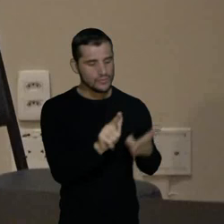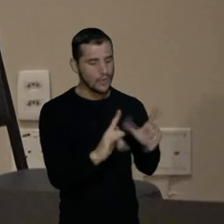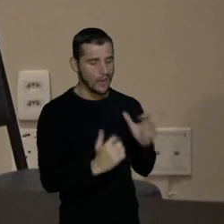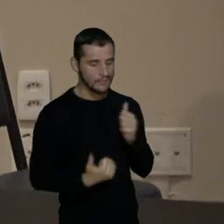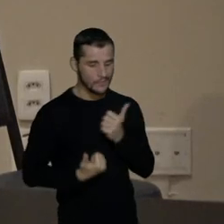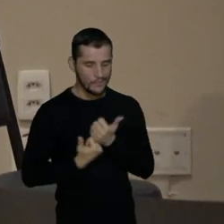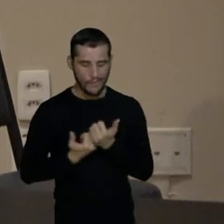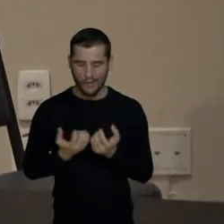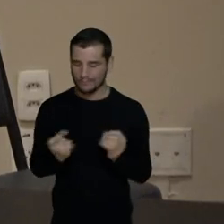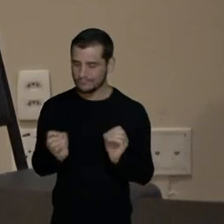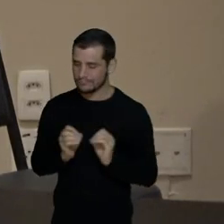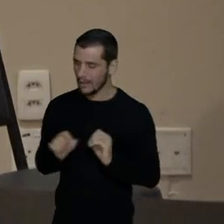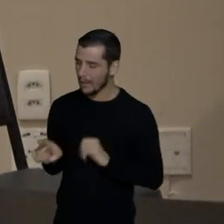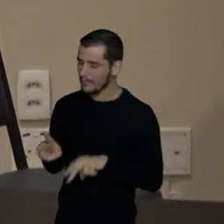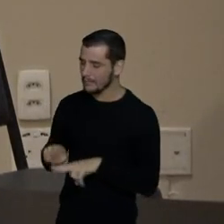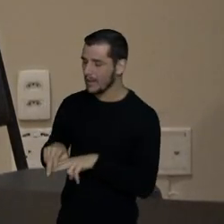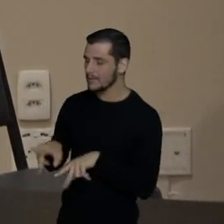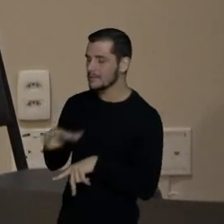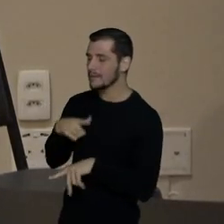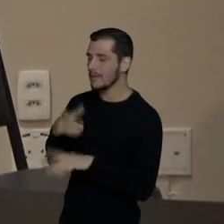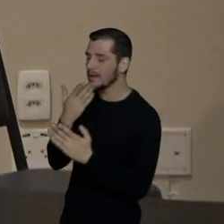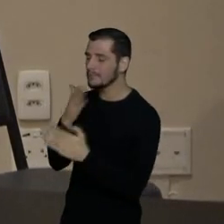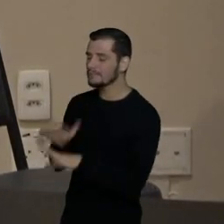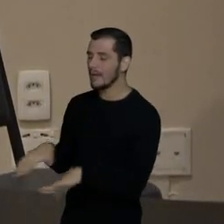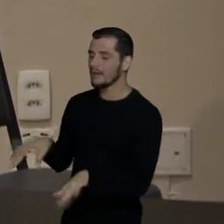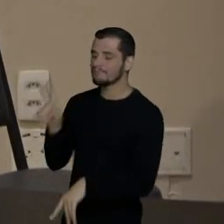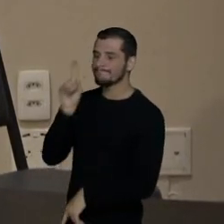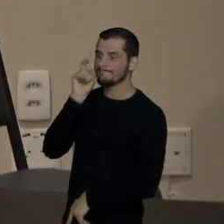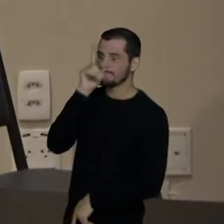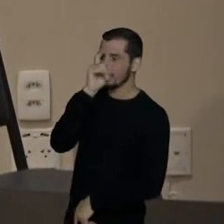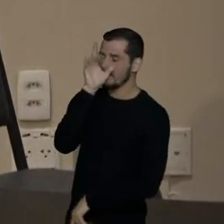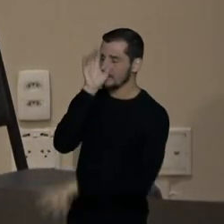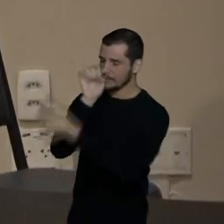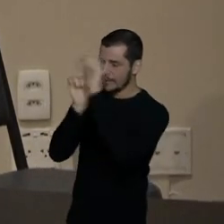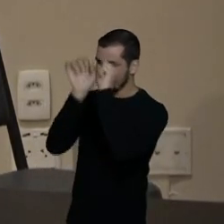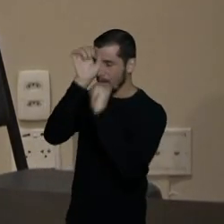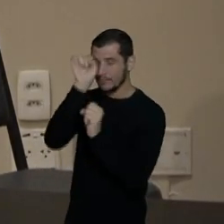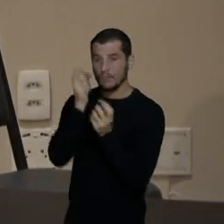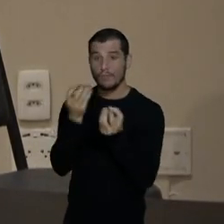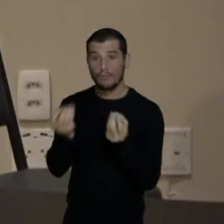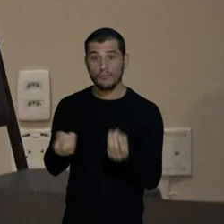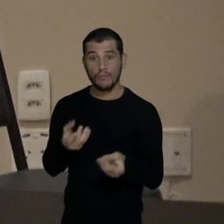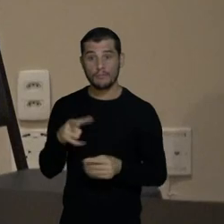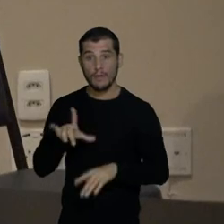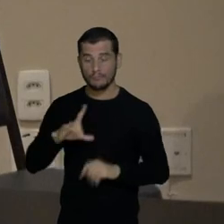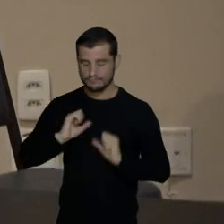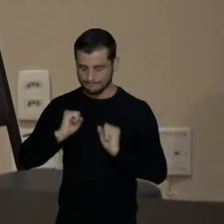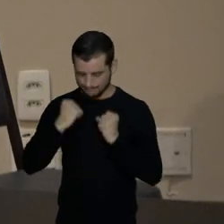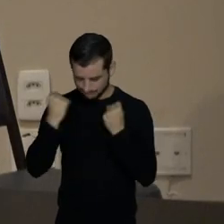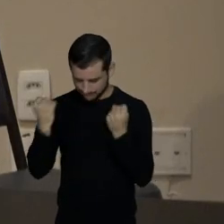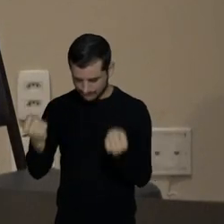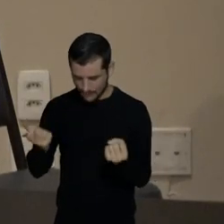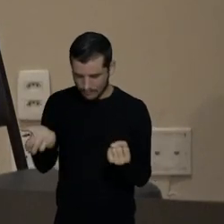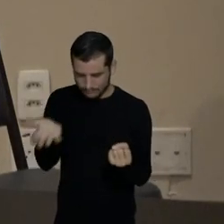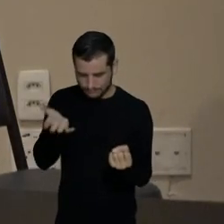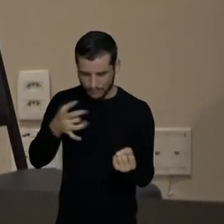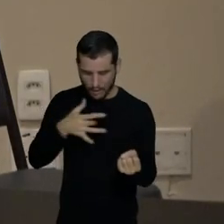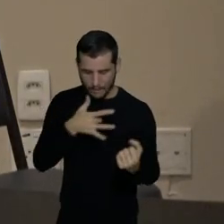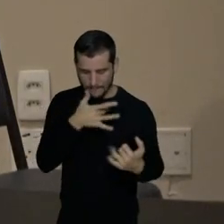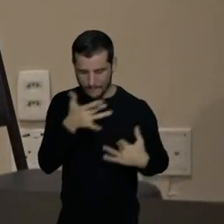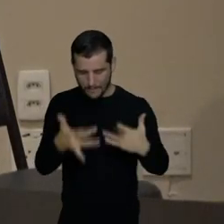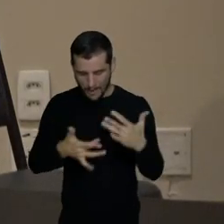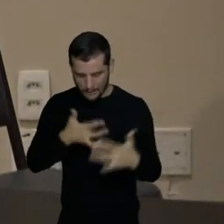criança que tinha dificuldade e eu na minha boa vontade na minha intenção na minha paixão como